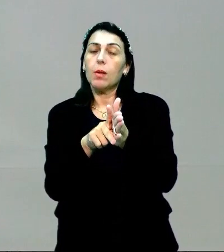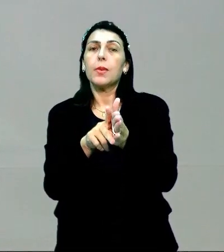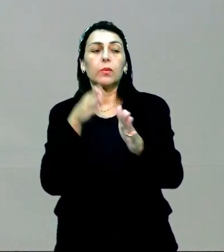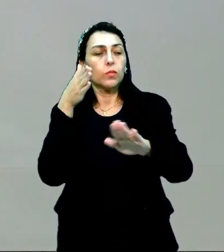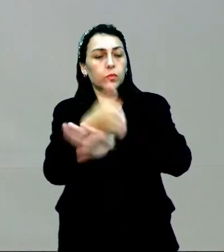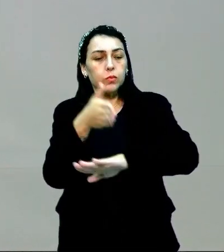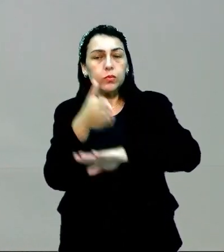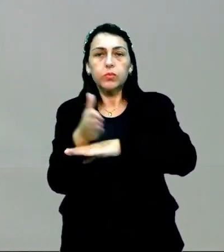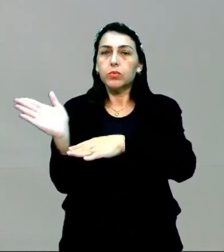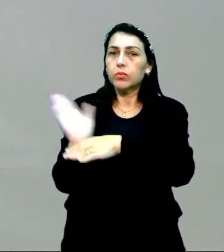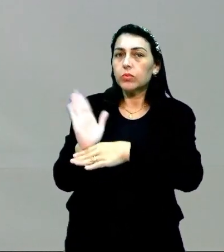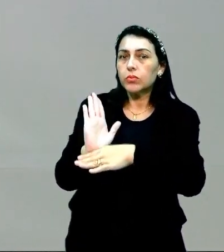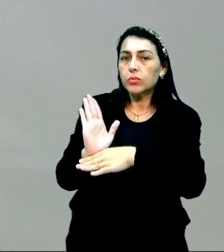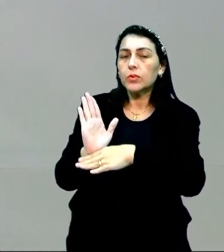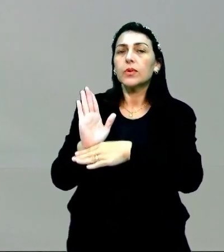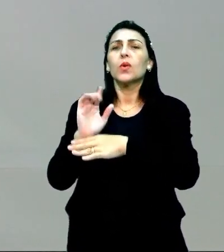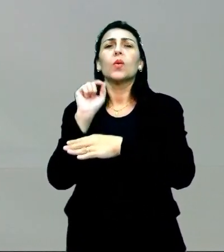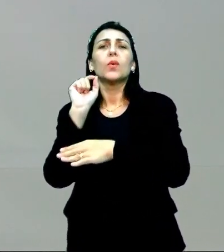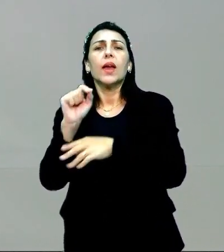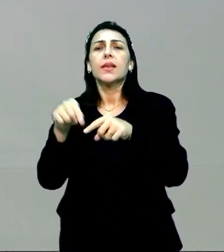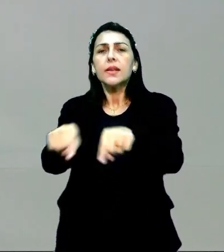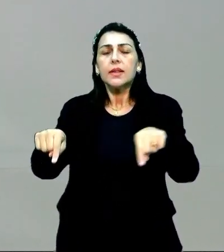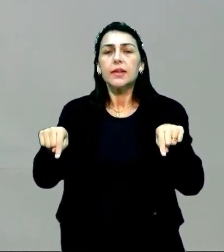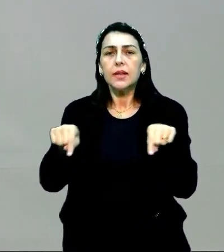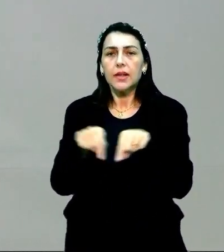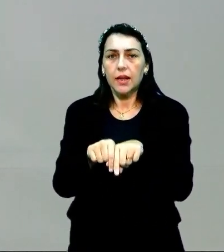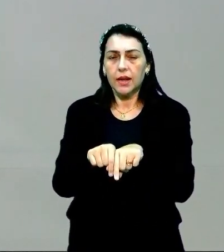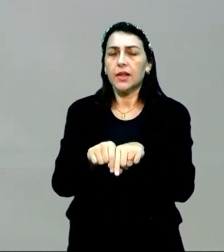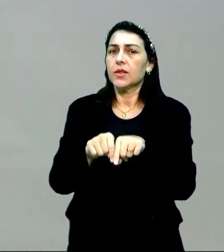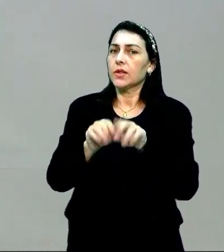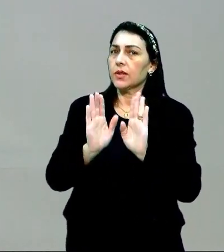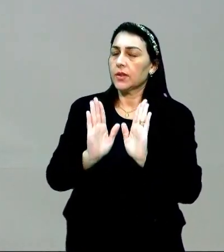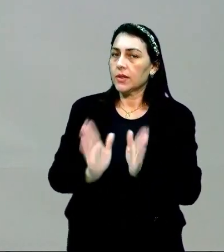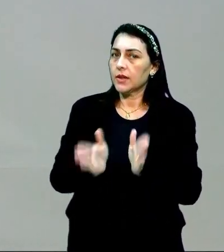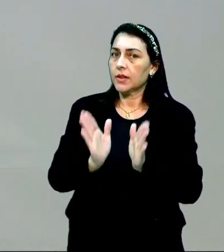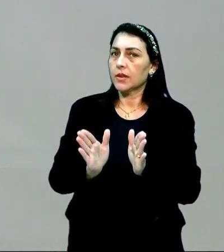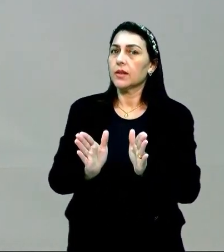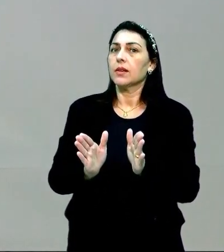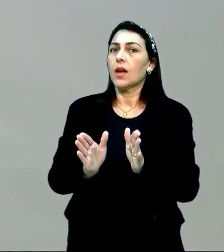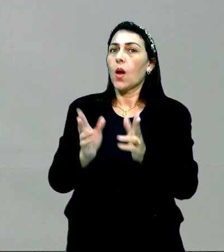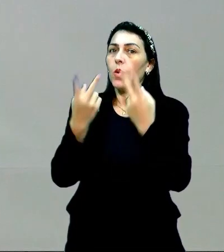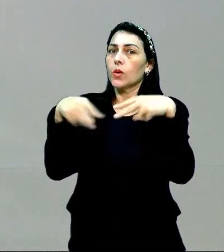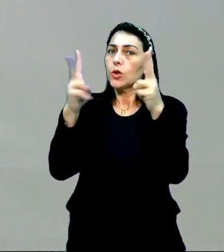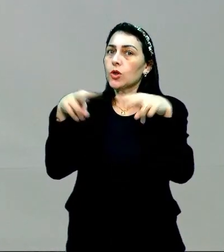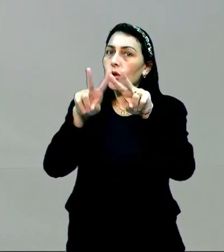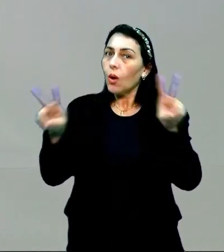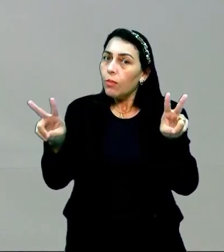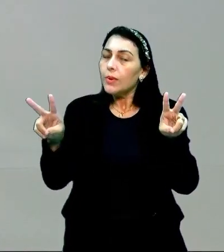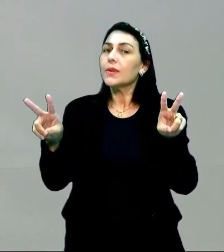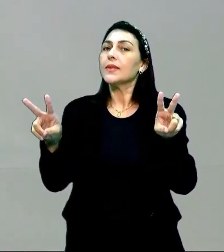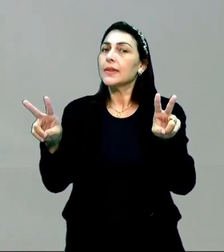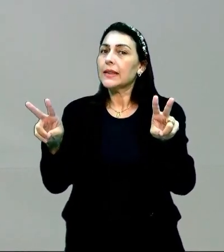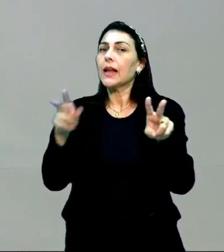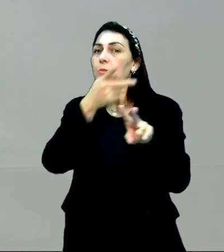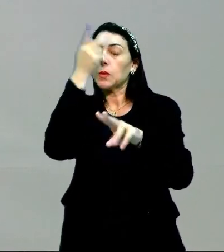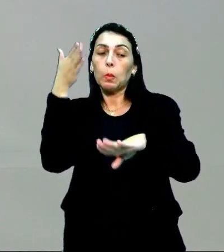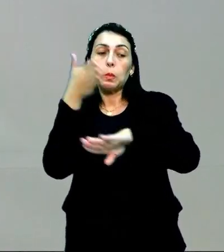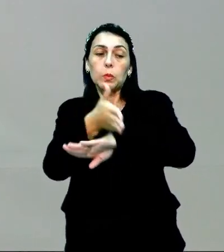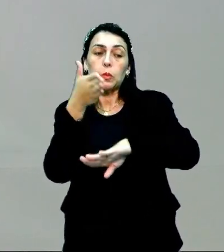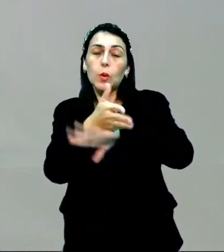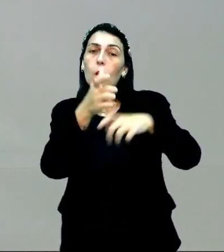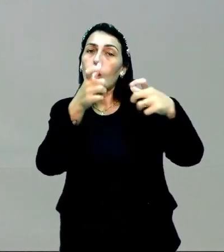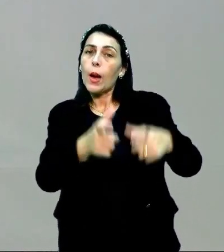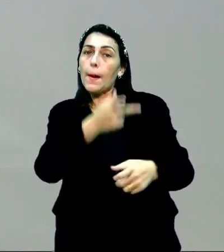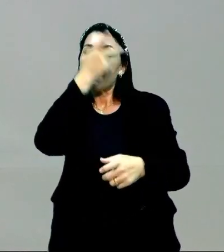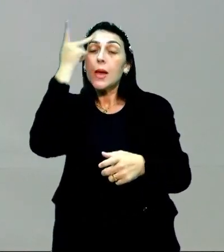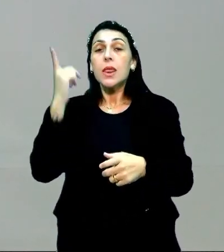que frequenta o cinema. E é que essas salas, geralmente elas são em shoppings. Então, assim, as pessoas que frequentam esses